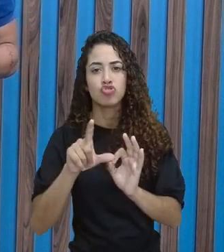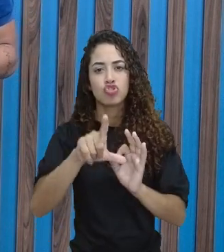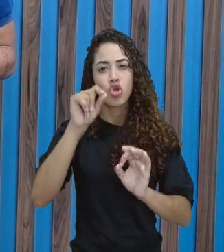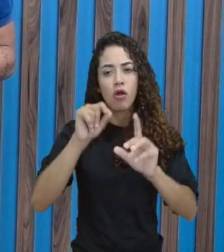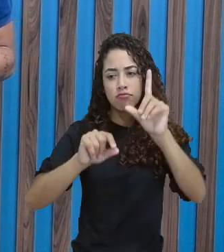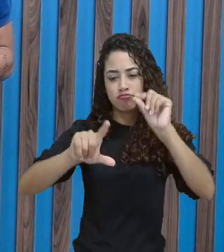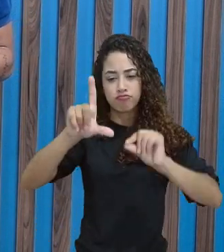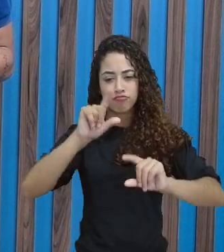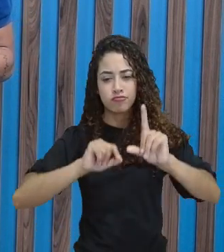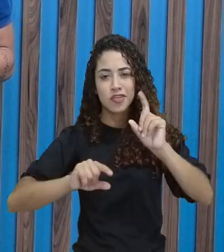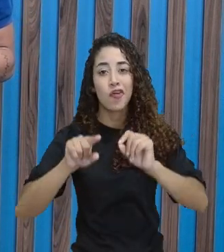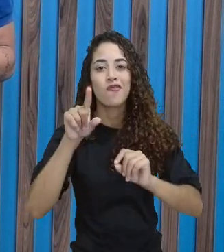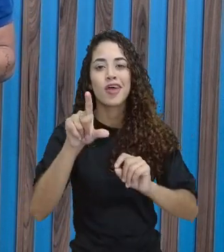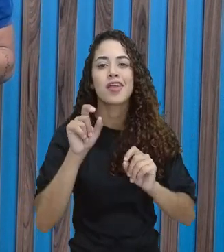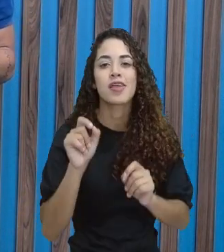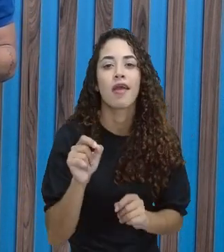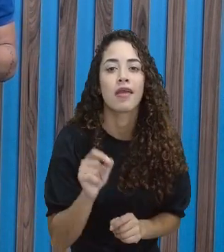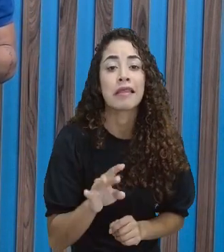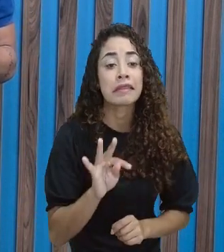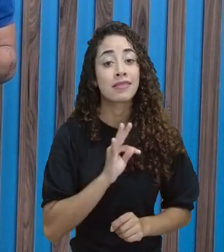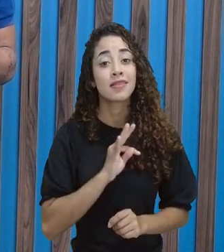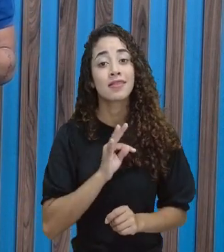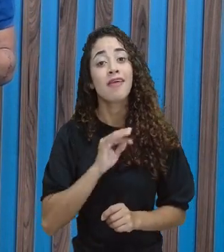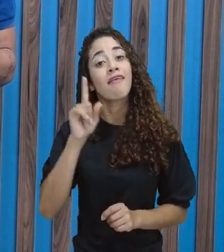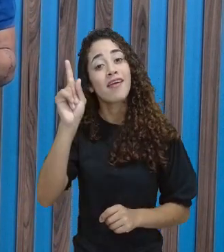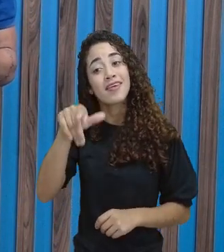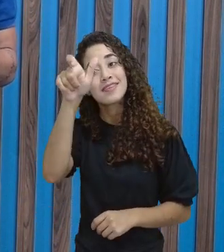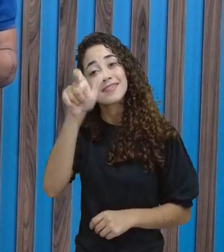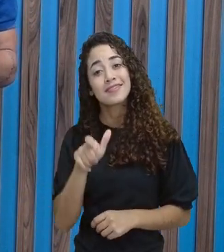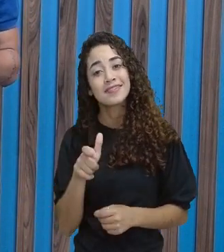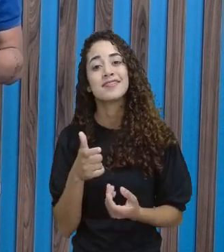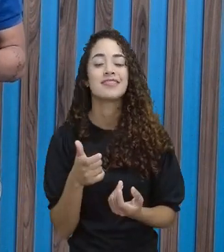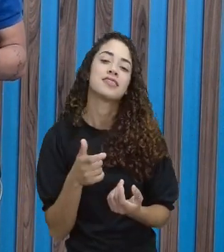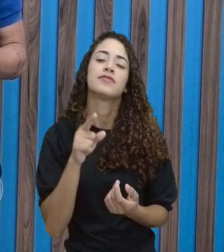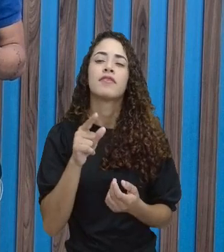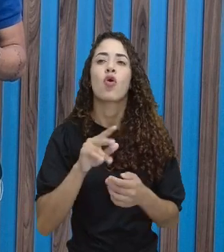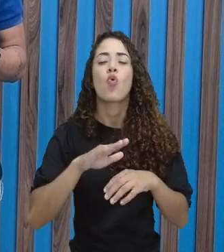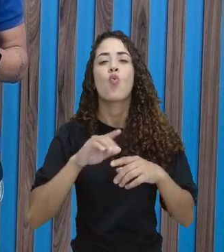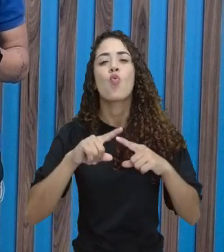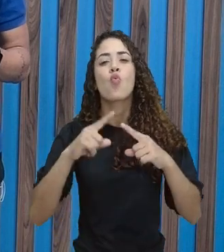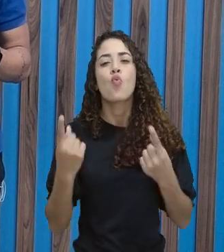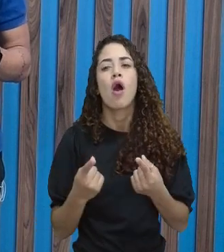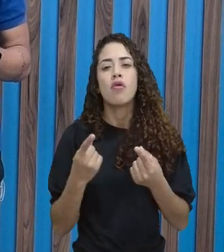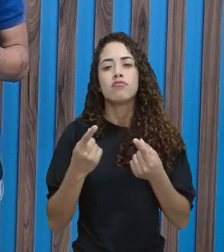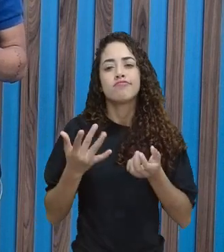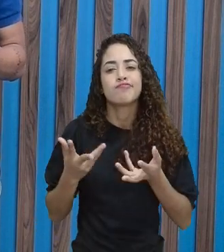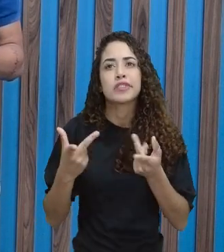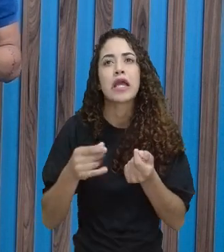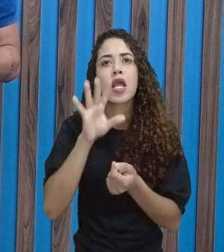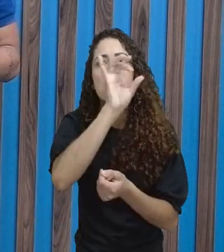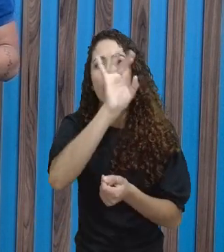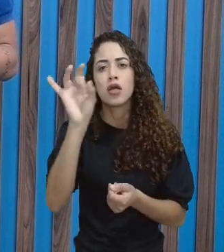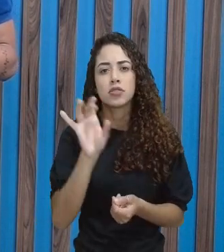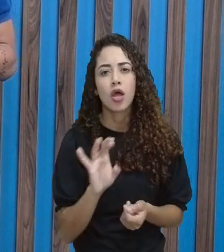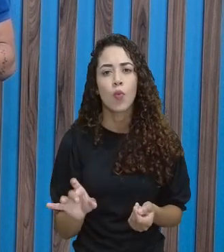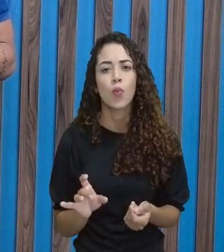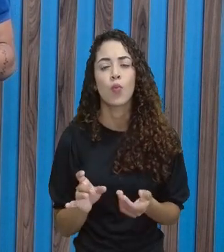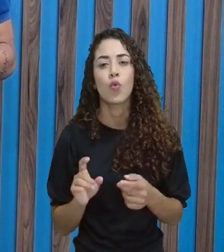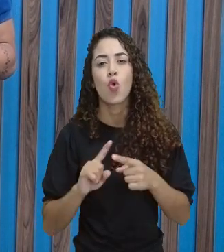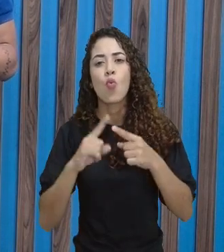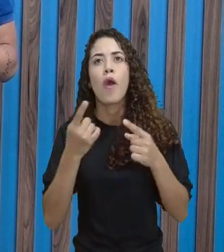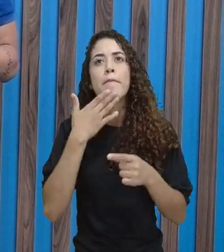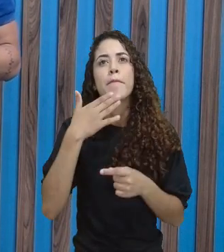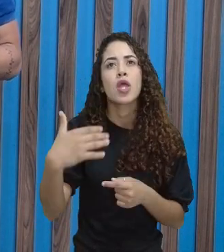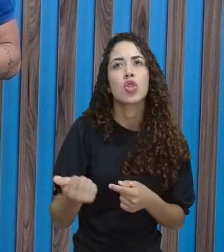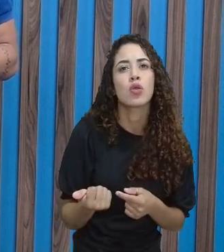os técnicos naquele momento. Então, vocês vão olhar lá quais são as habilidades de cada jogador, né? Qual é o